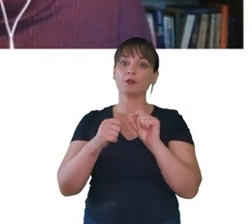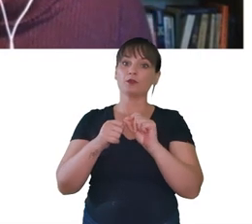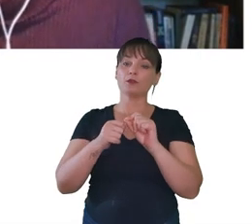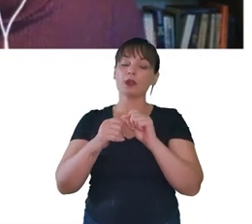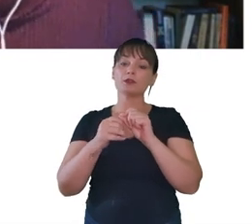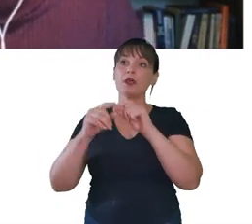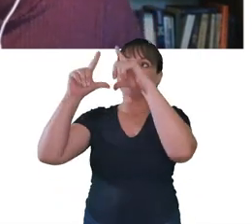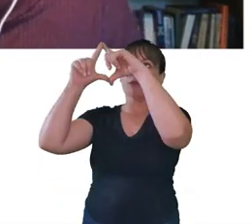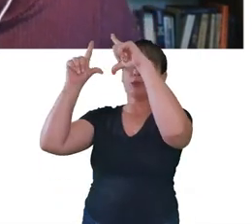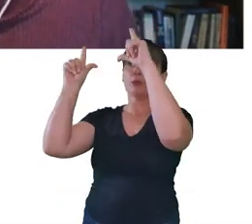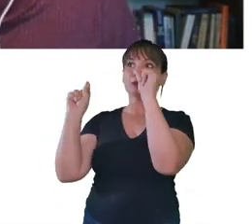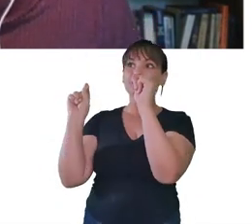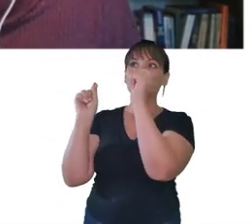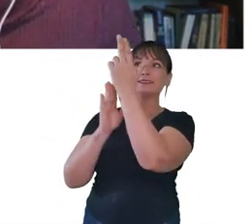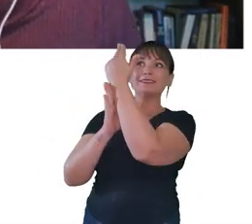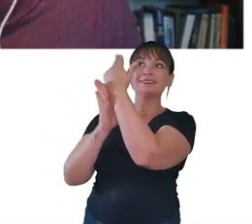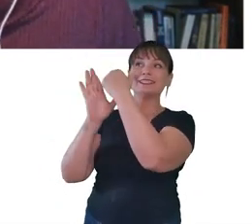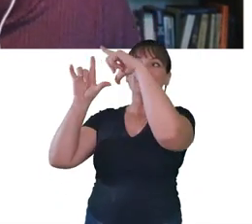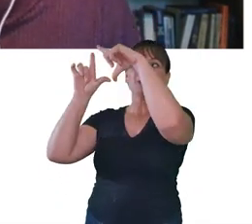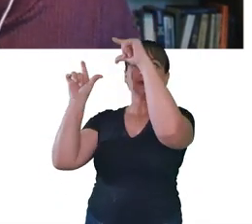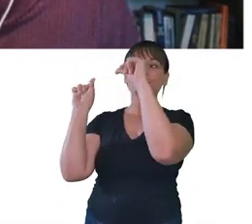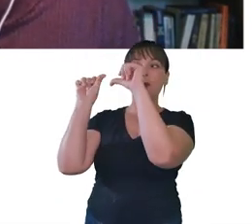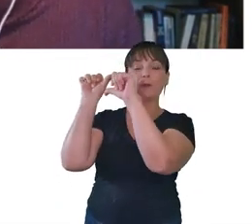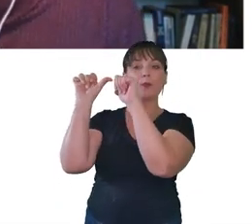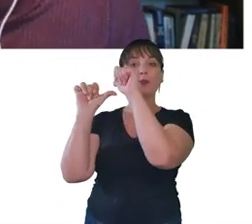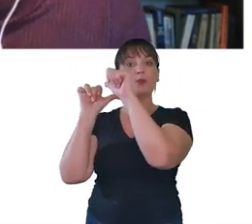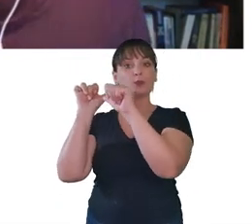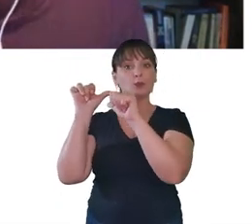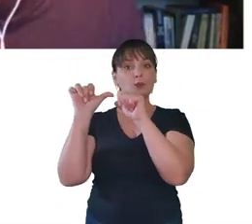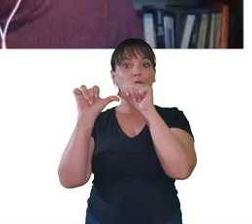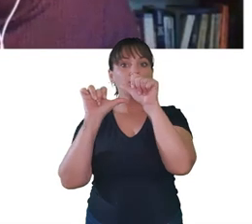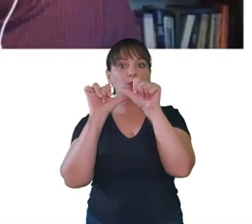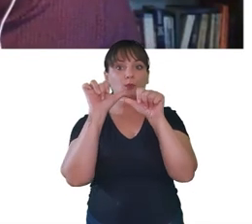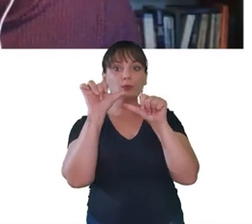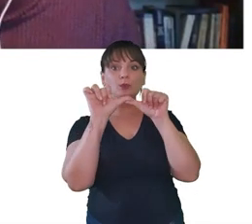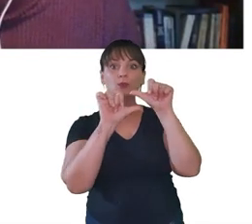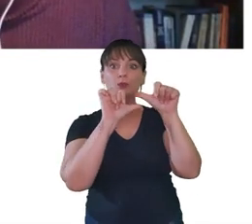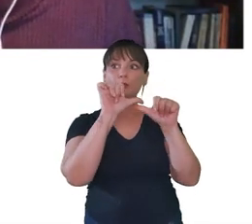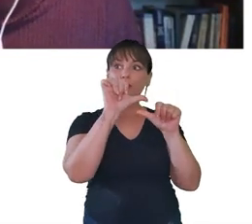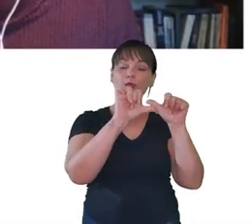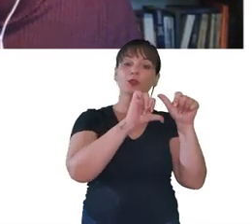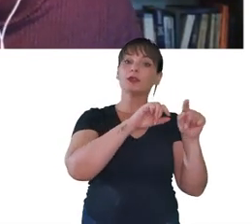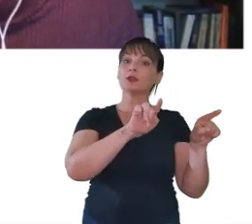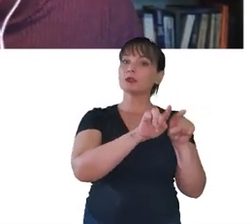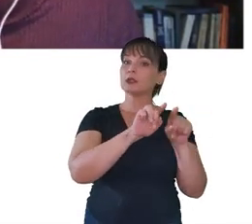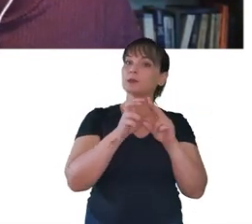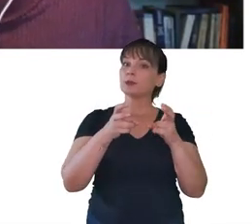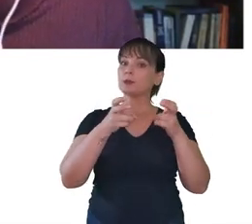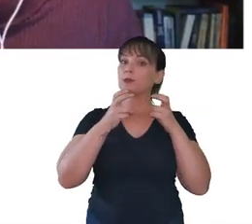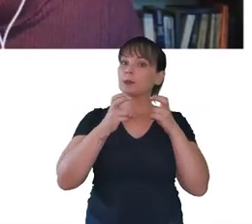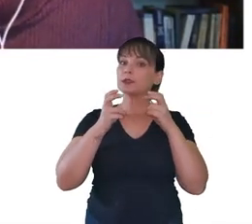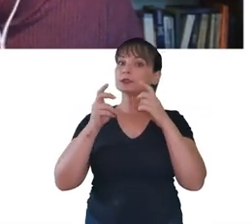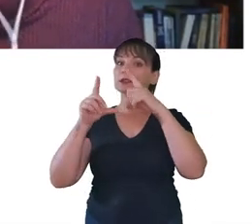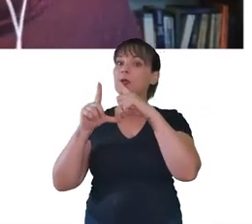Lua, desenhar a Lua. Então, para eles irem acompanhando não só as mudanças de fase, mas também notar que ela nasce cada dia